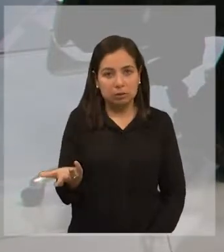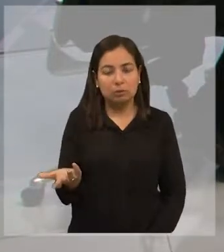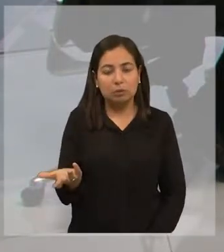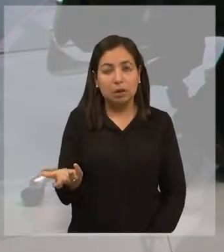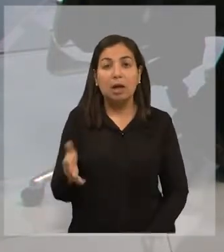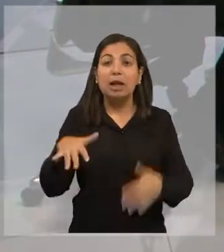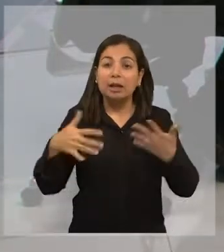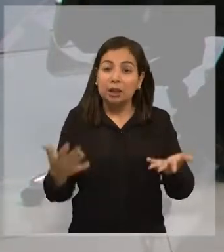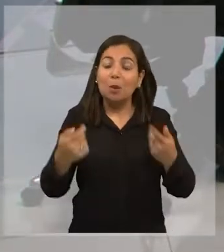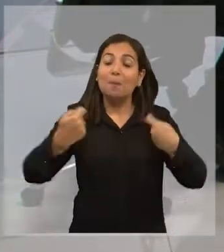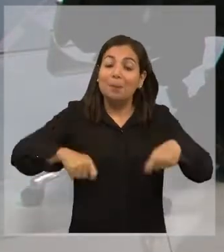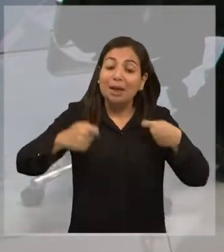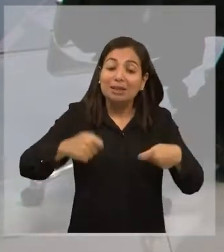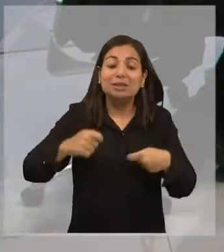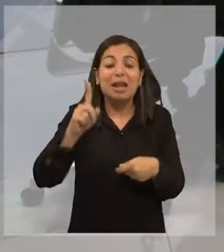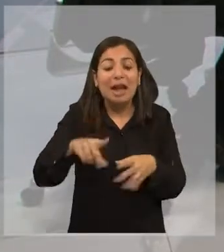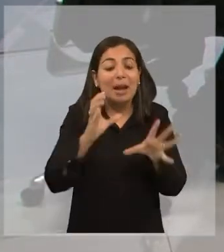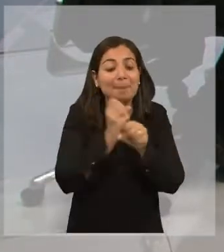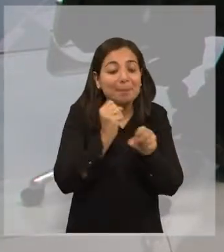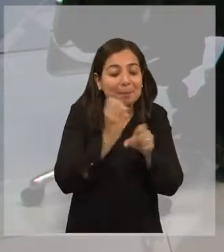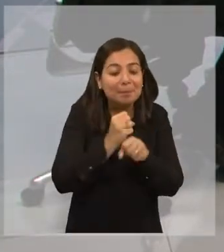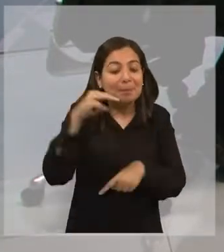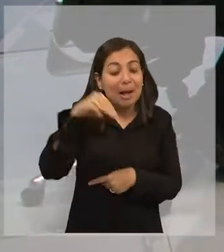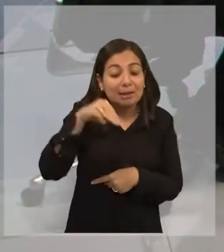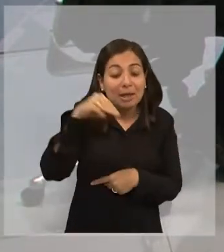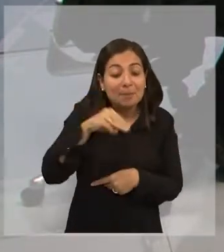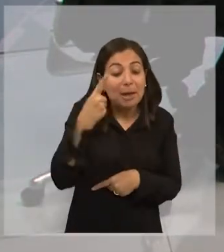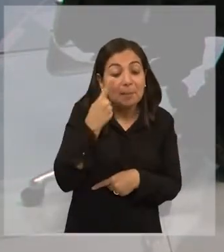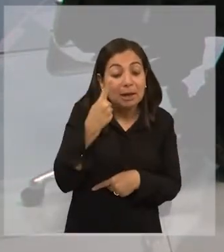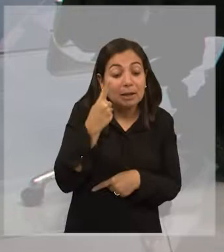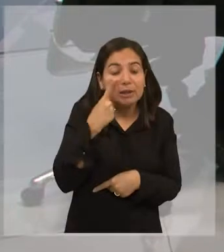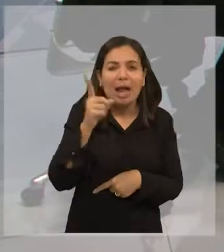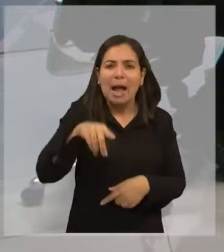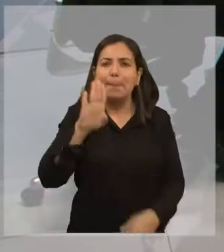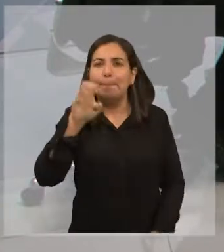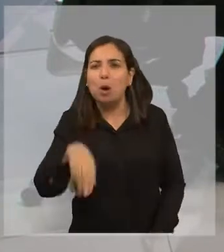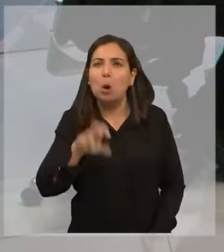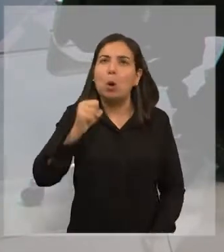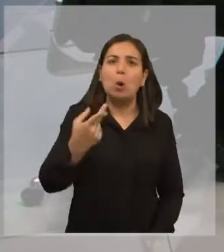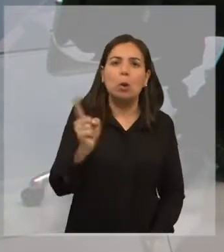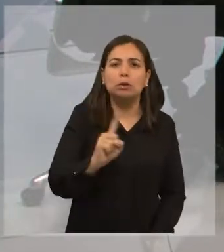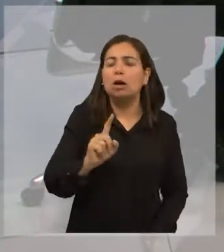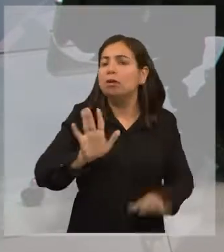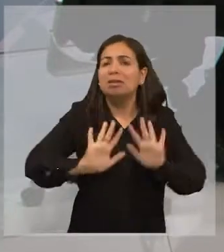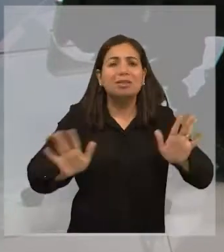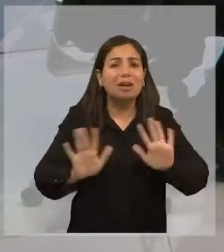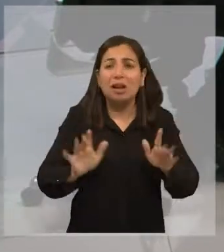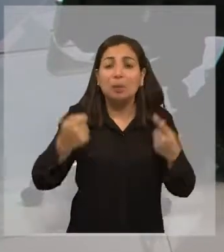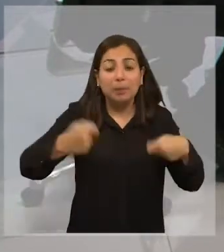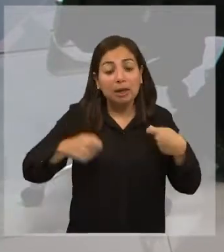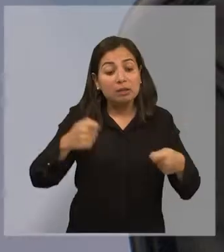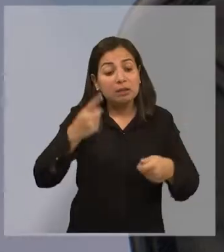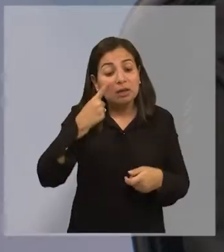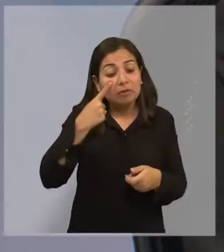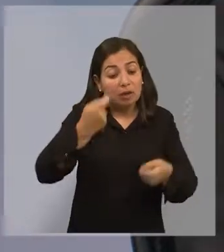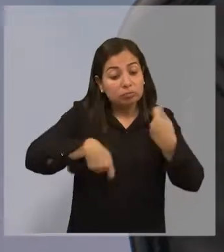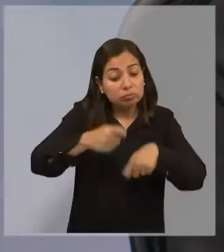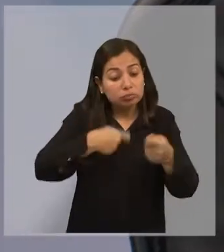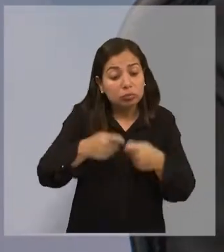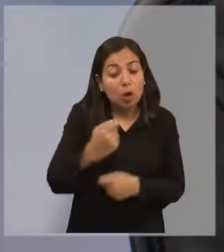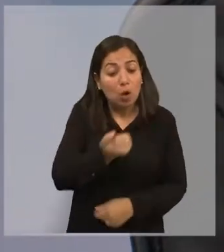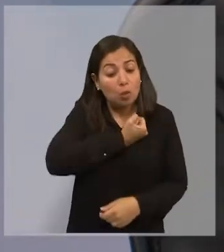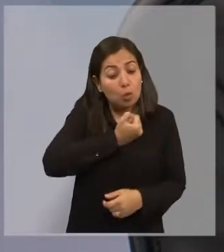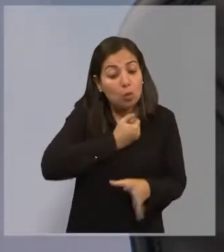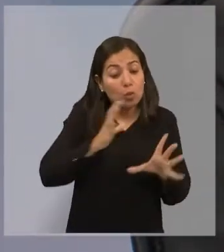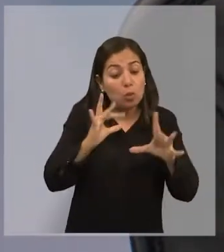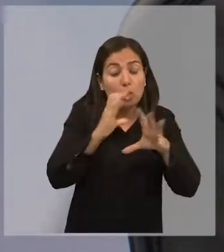alterar também. O problema é matemático, não é questão de ser bonzinho ou não ser. O nosso problema é de má governança, historicamente